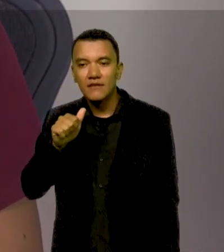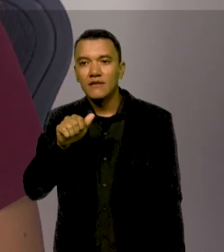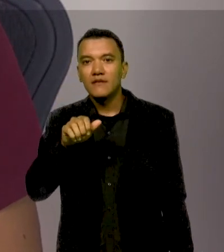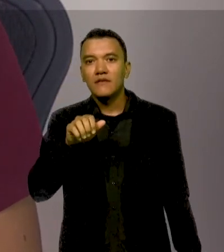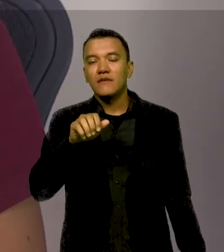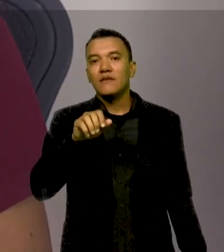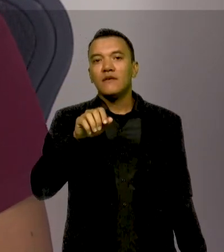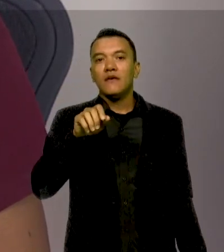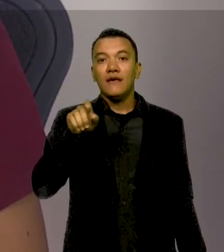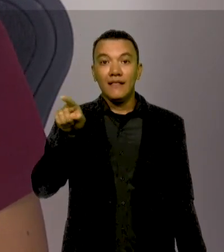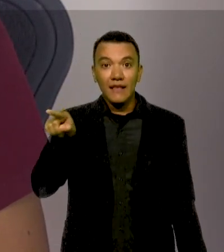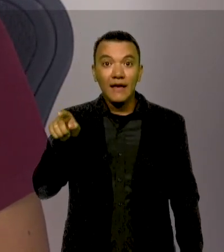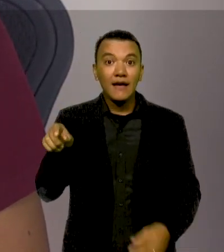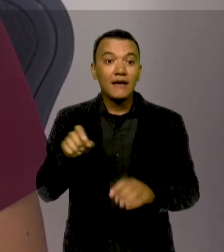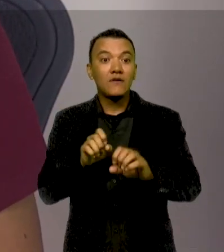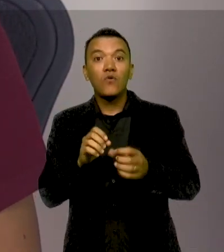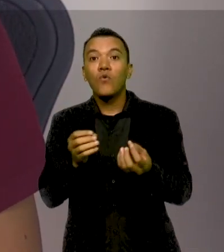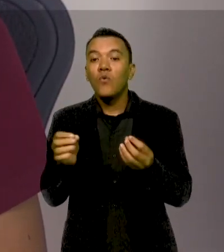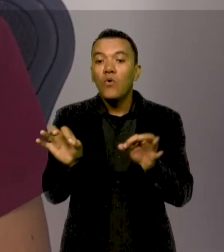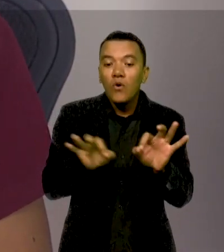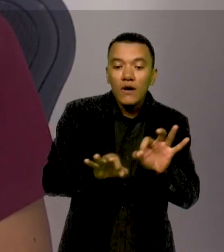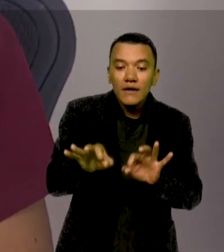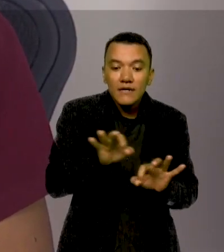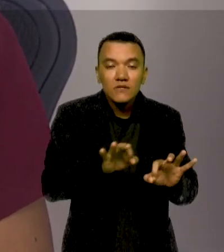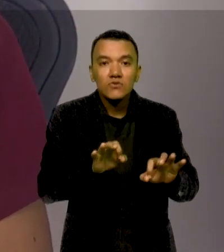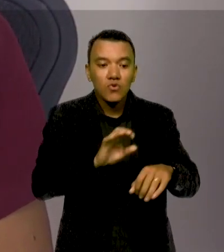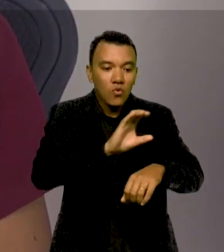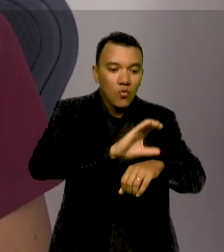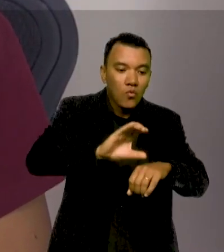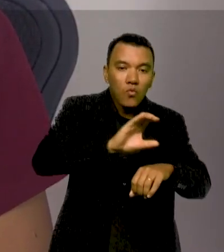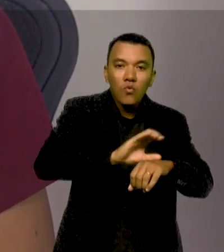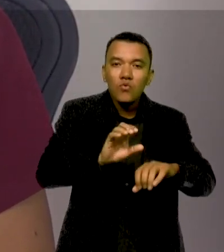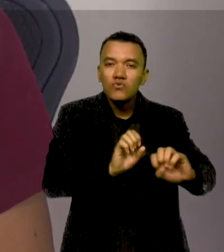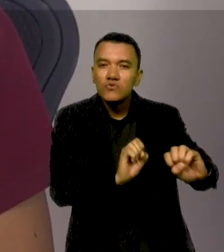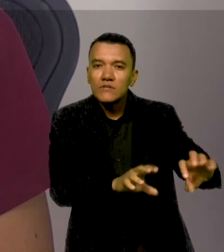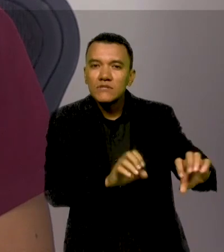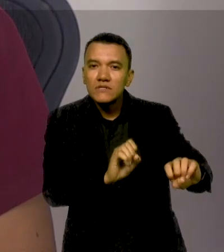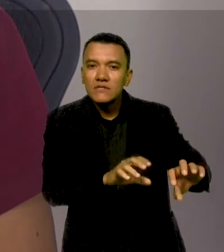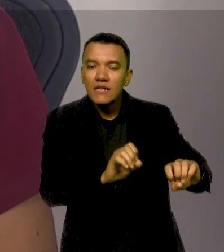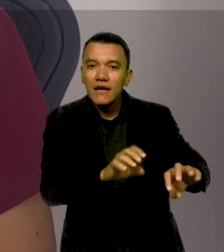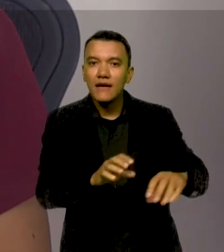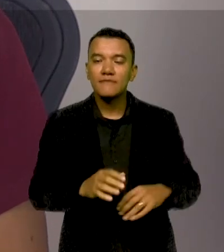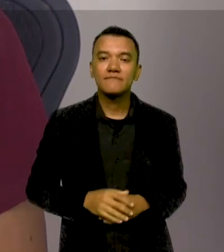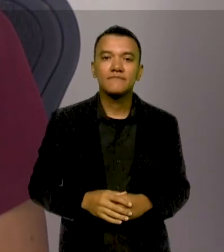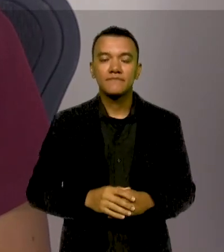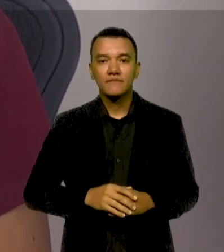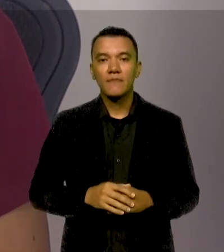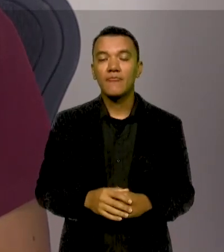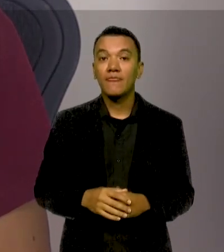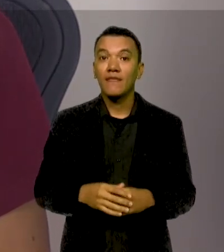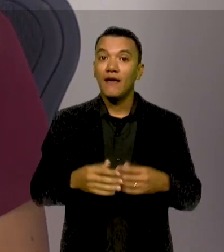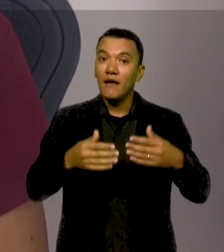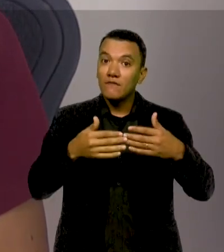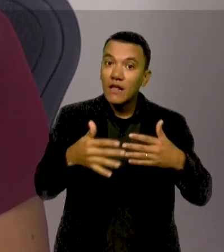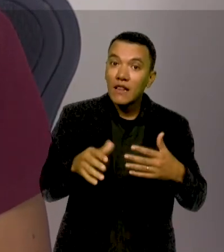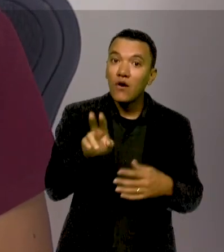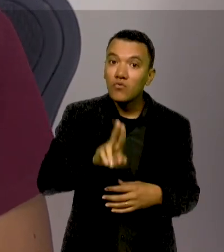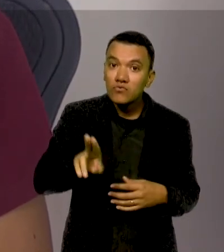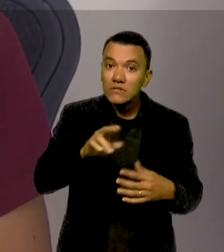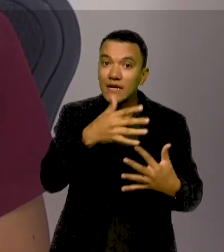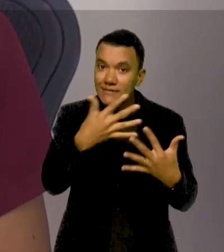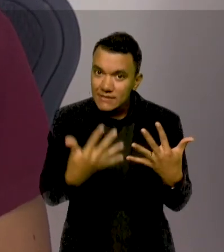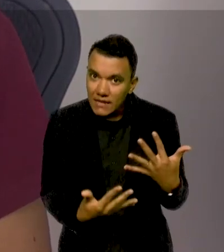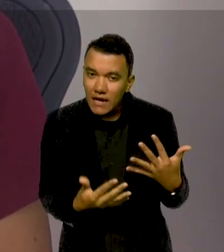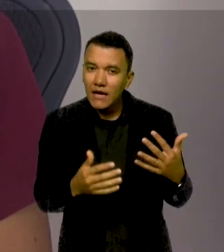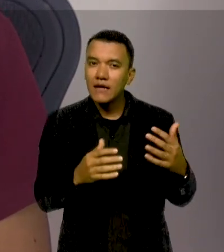Luís para os professores, né, da rede estadual de educação. E a partir daí, com o uso da língua de sinais nas